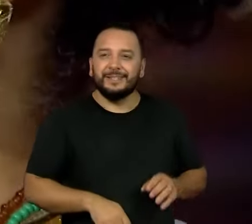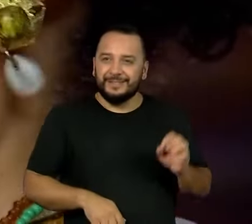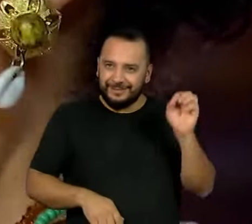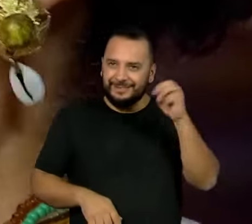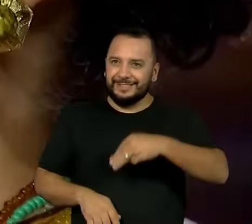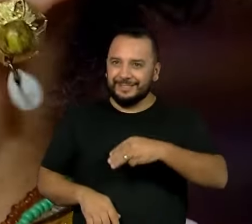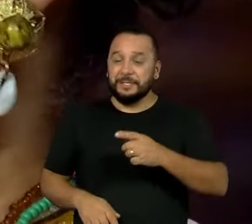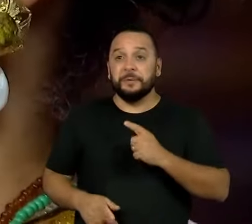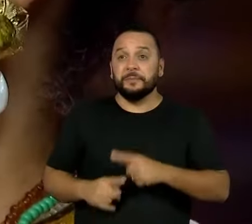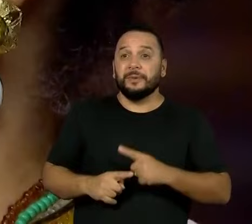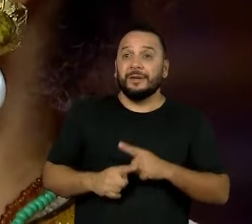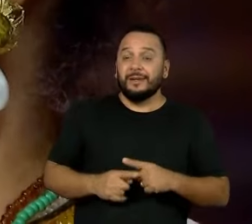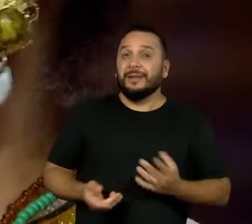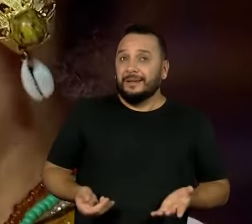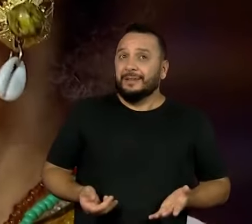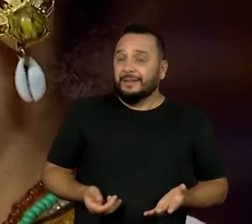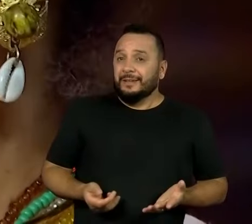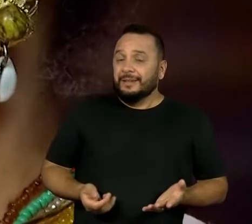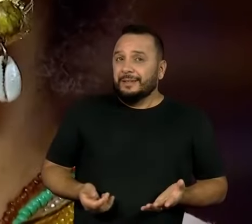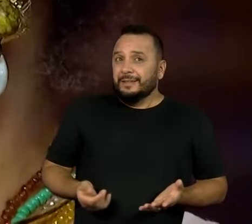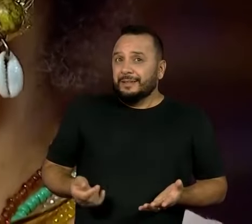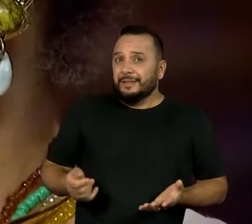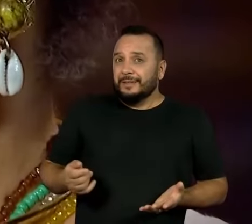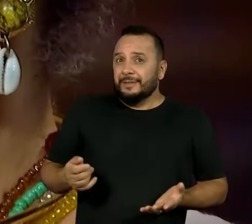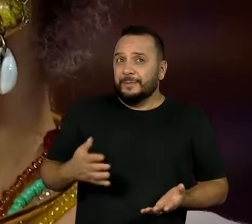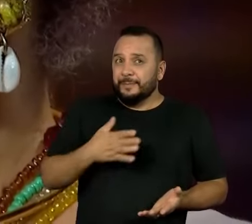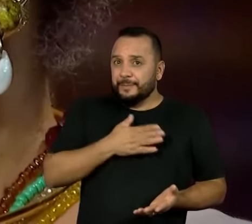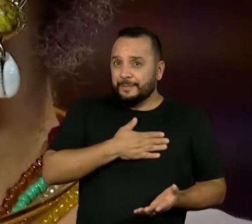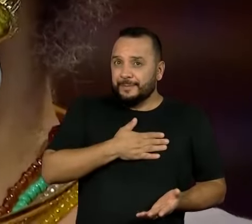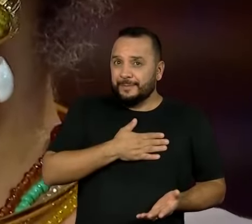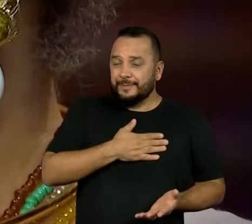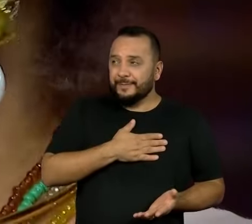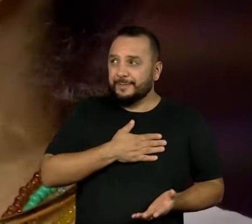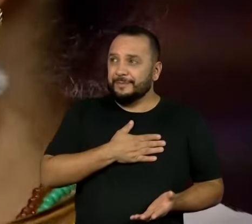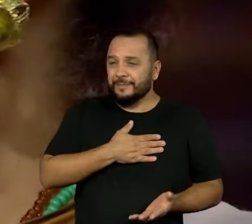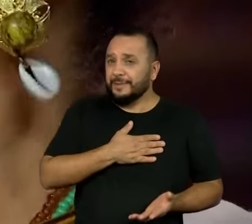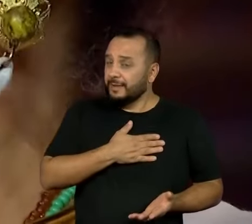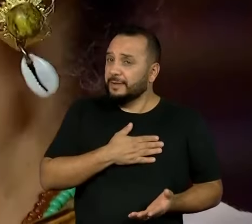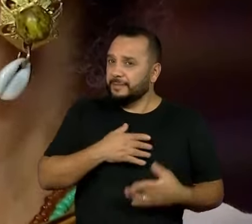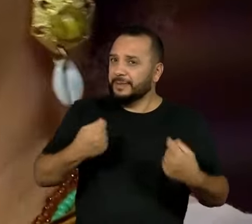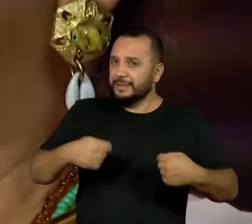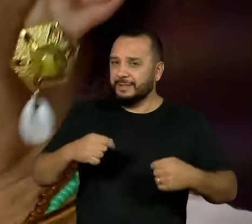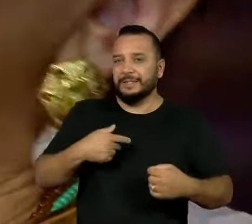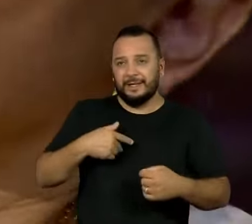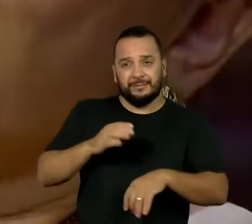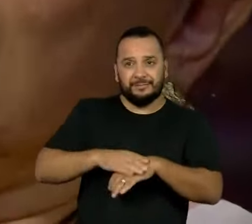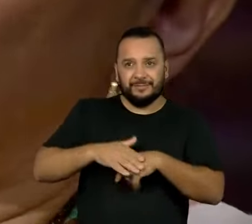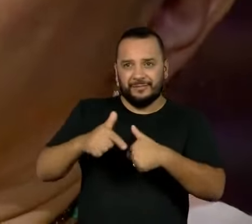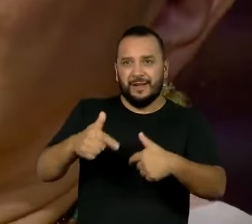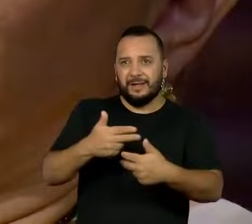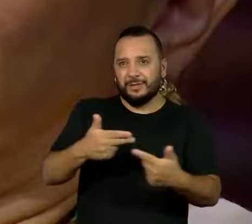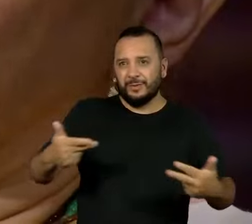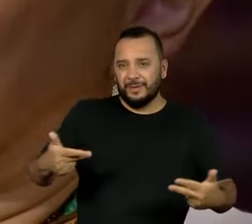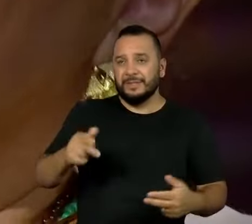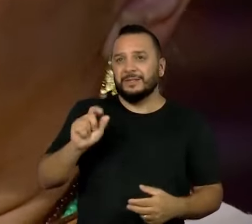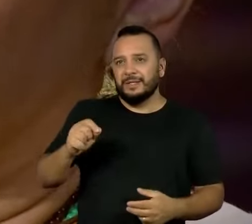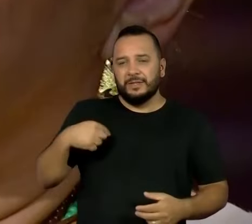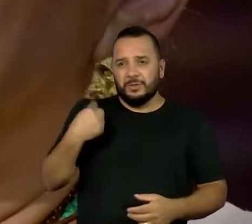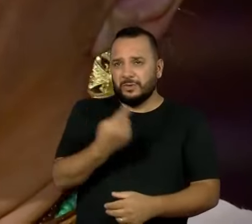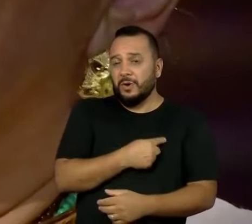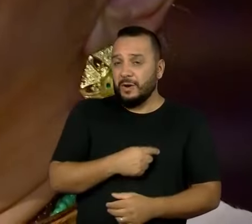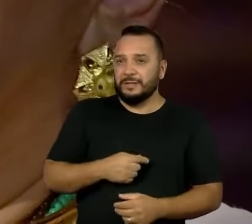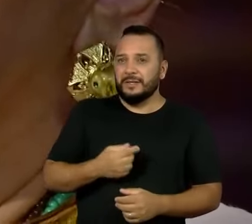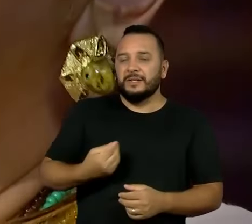porque uma das coisas assim que eu acho que que é muito e que demanda muita coisa que como a gente não consegue viver de